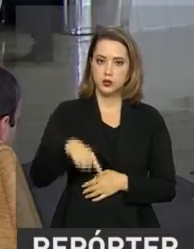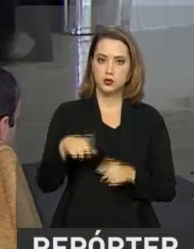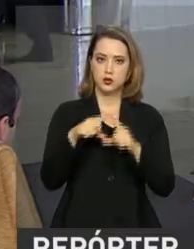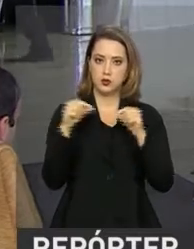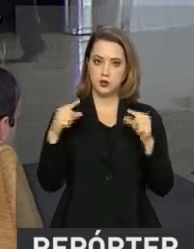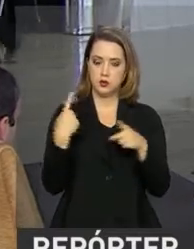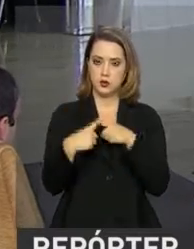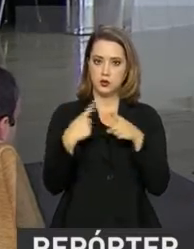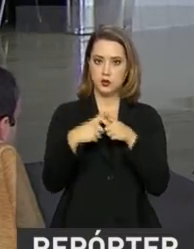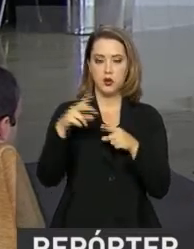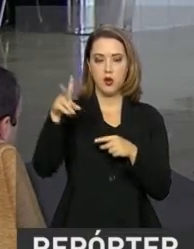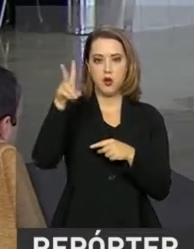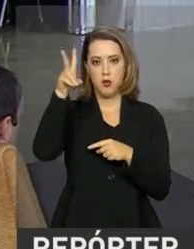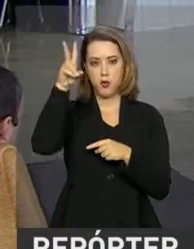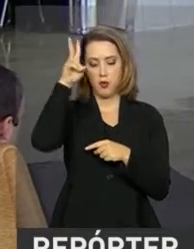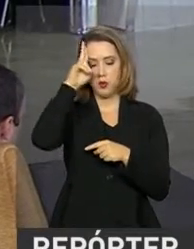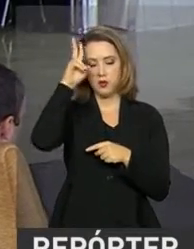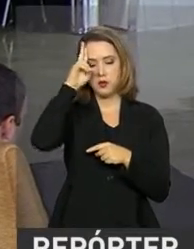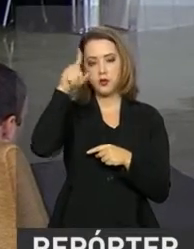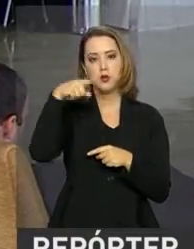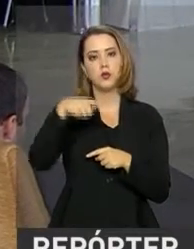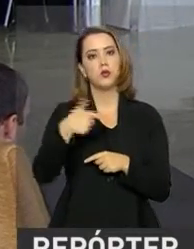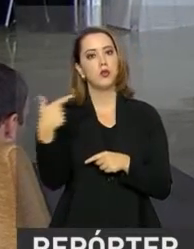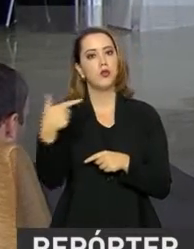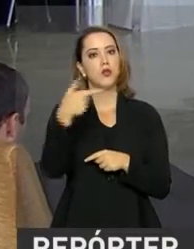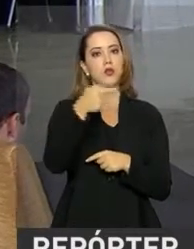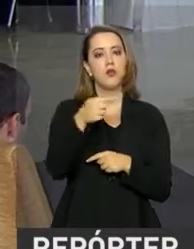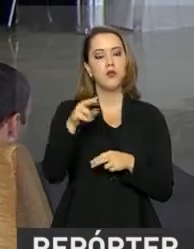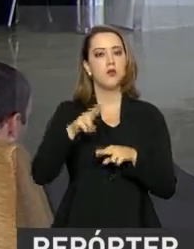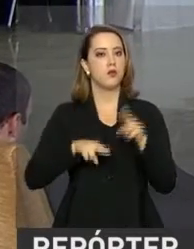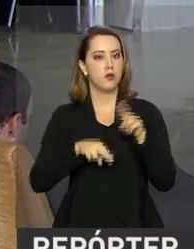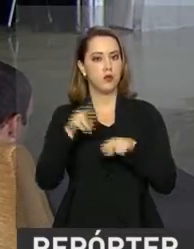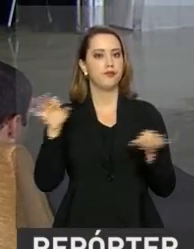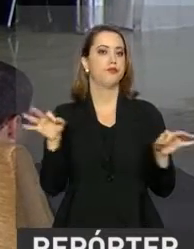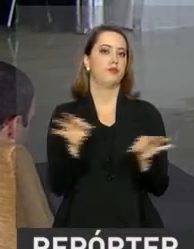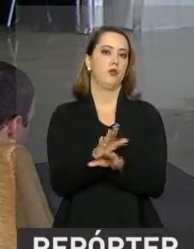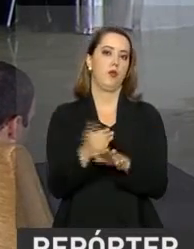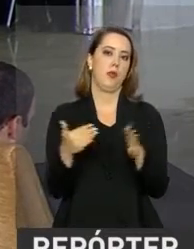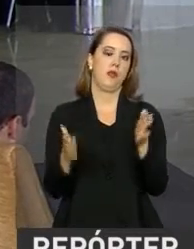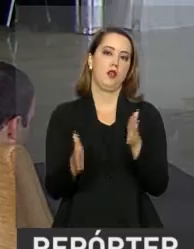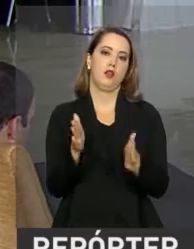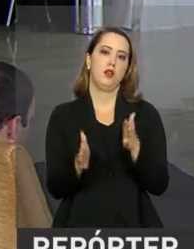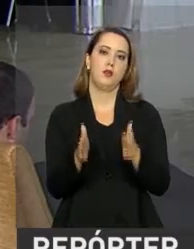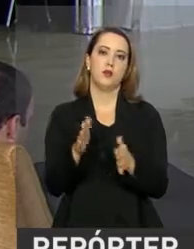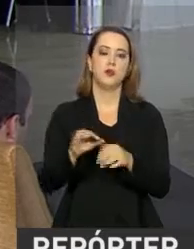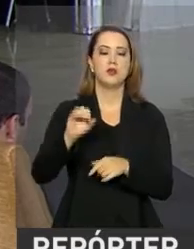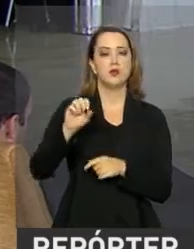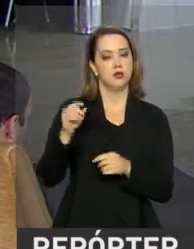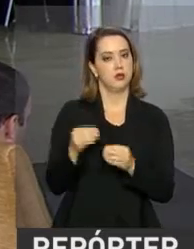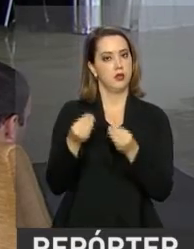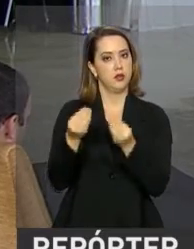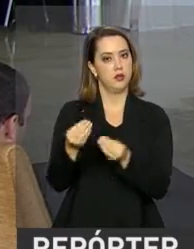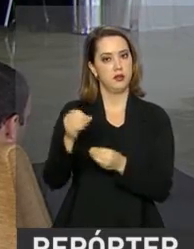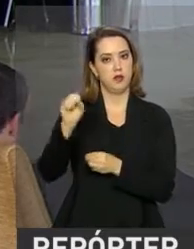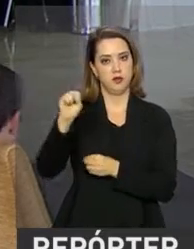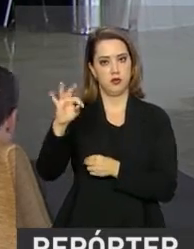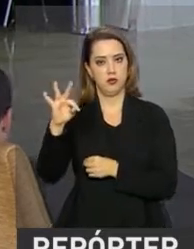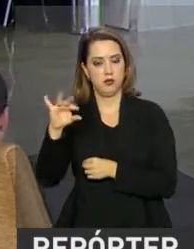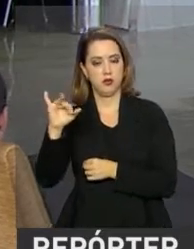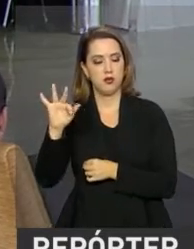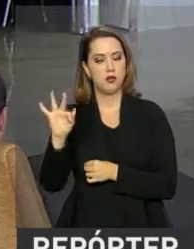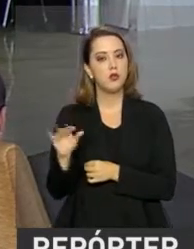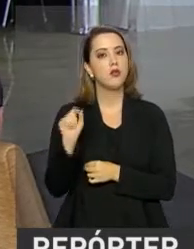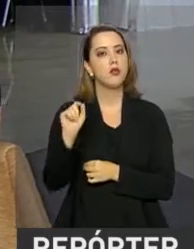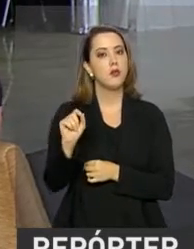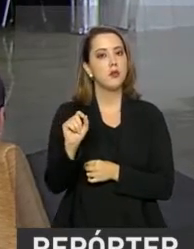27 de junho se encerra o prazo estabelecido pelo supremo tribunal federal para que união estado cheguem a